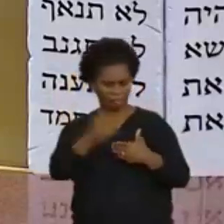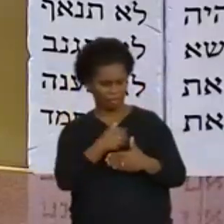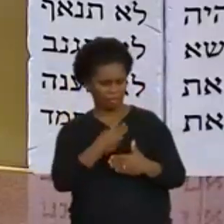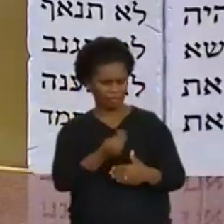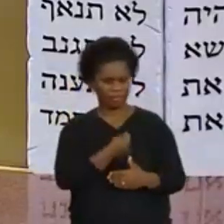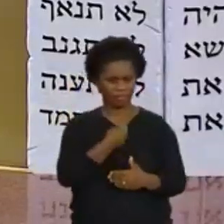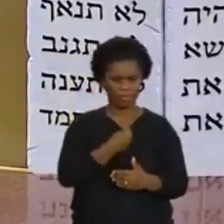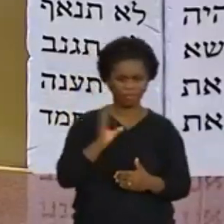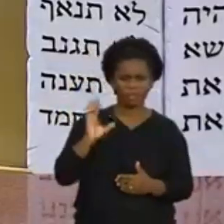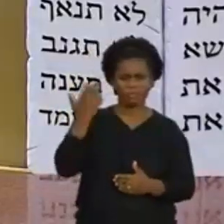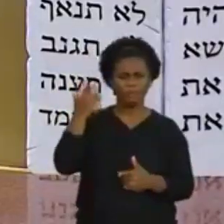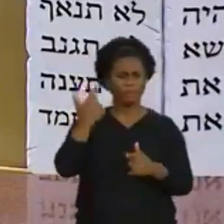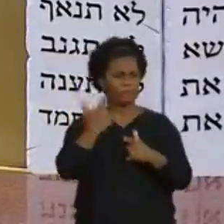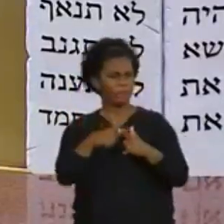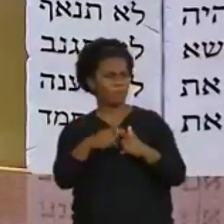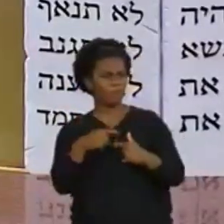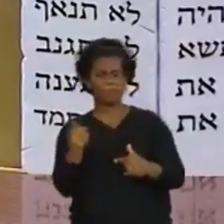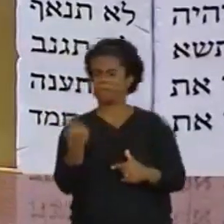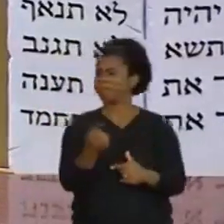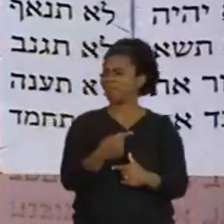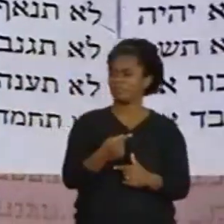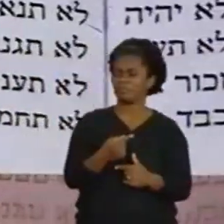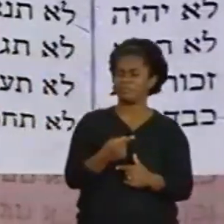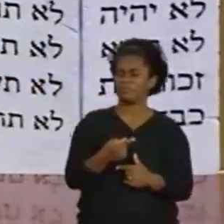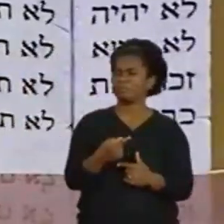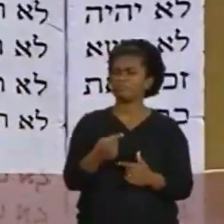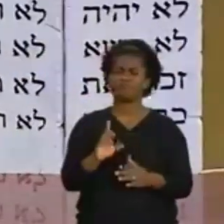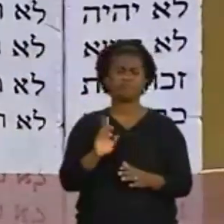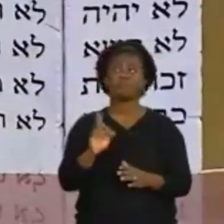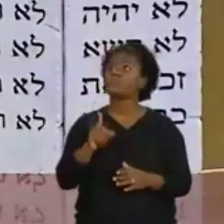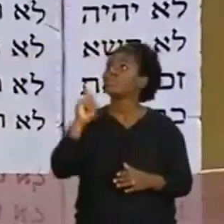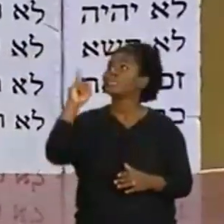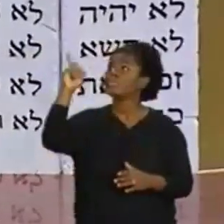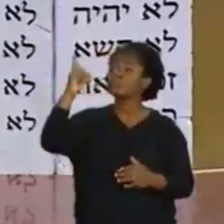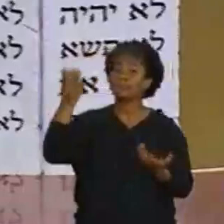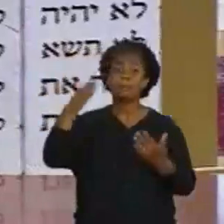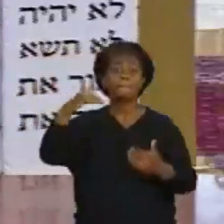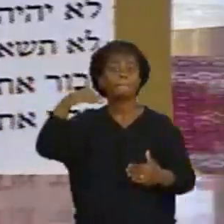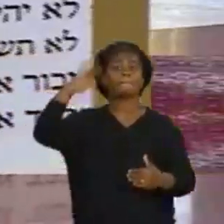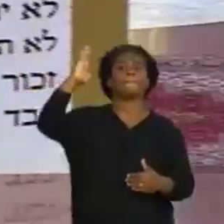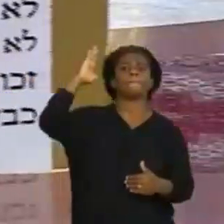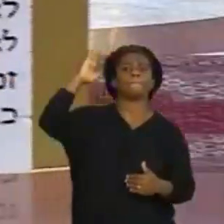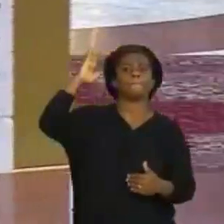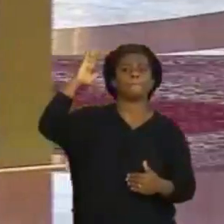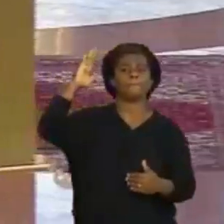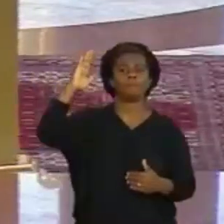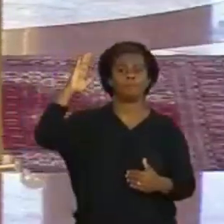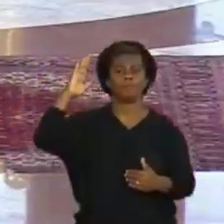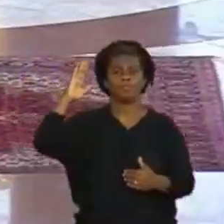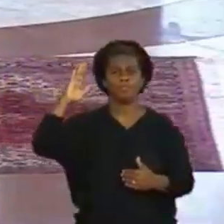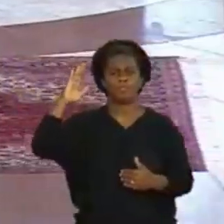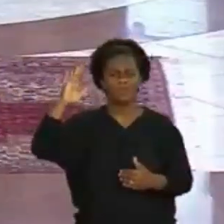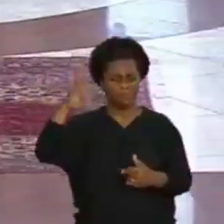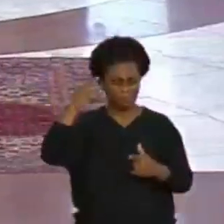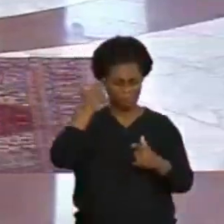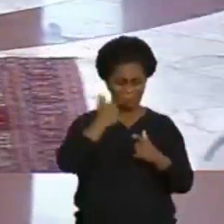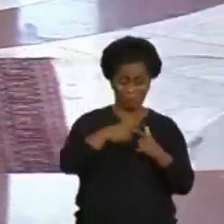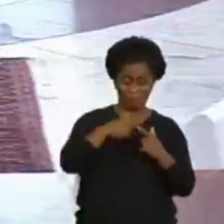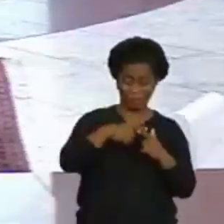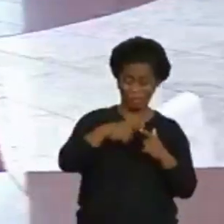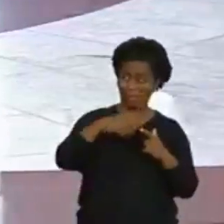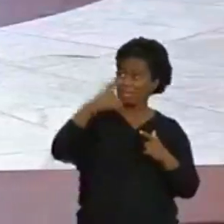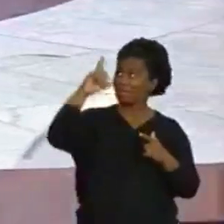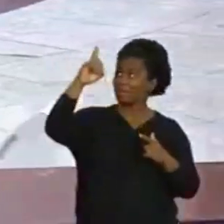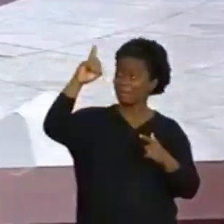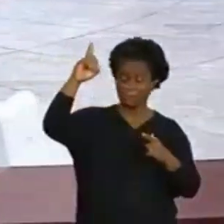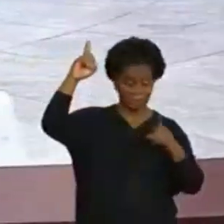para resolver um problema nosso. Deus quer muito mais do que isso. Isso é pequeno. Isso